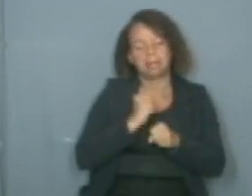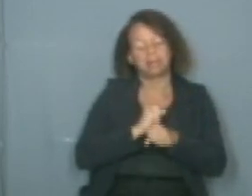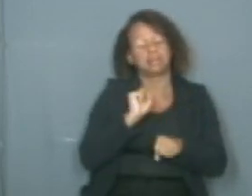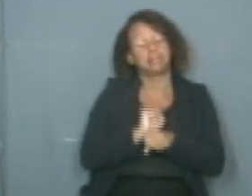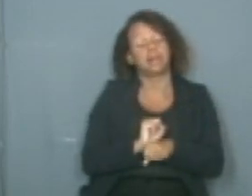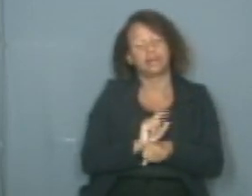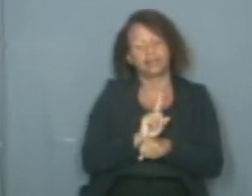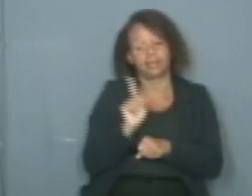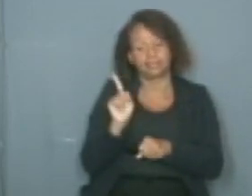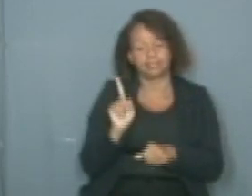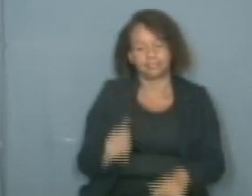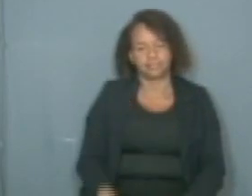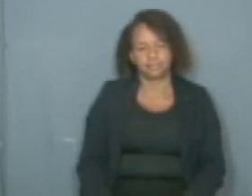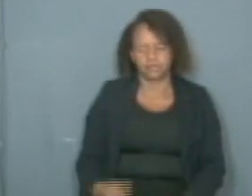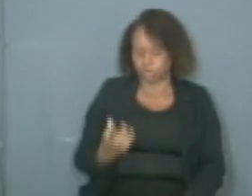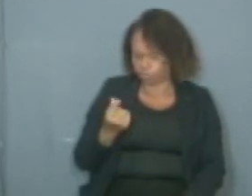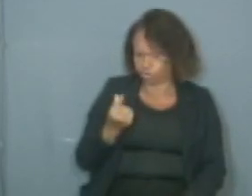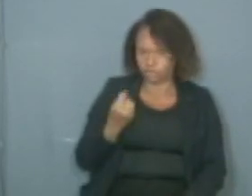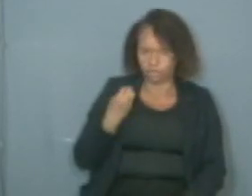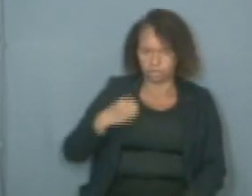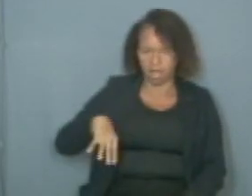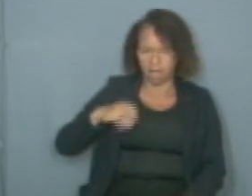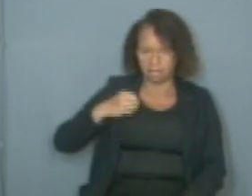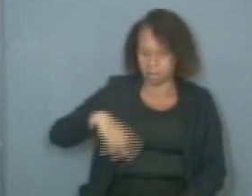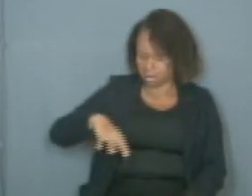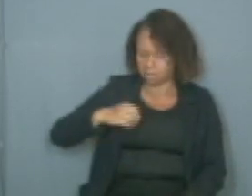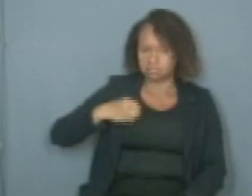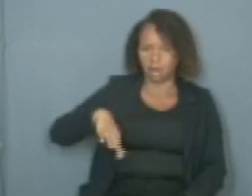parada. E o dinheiro saindo.